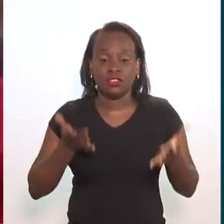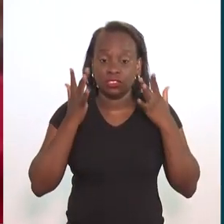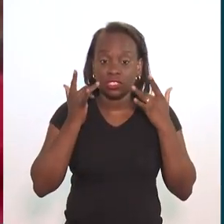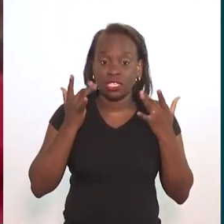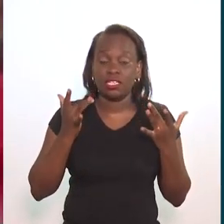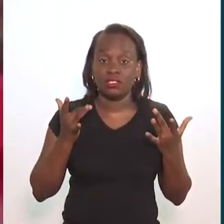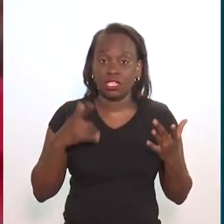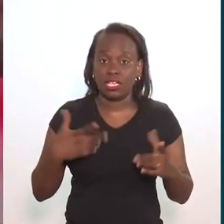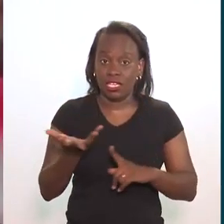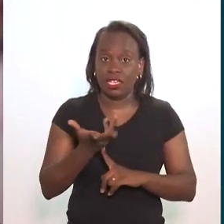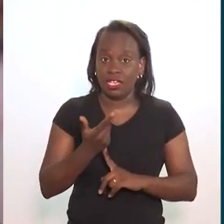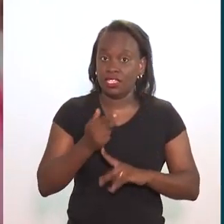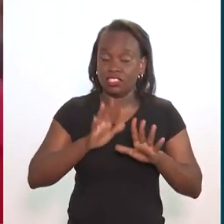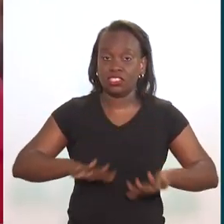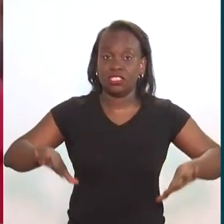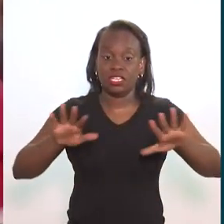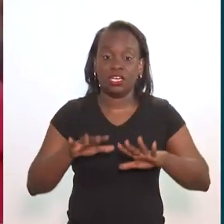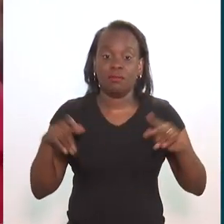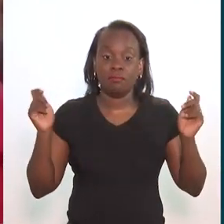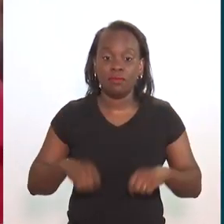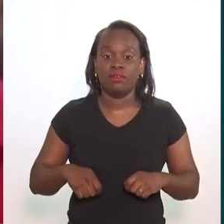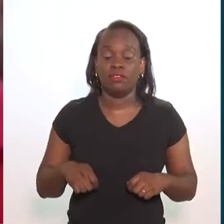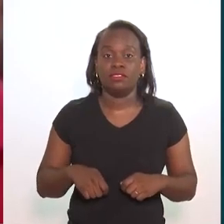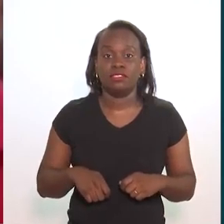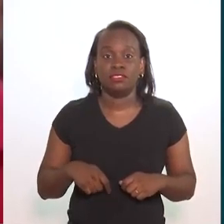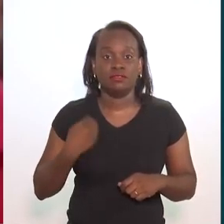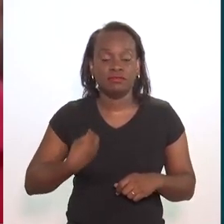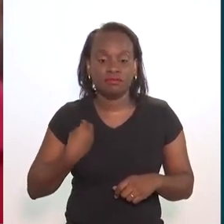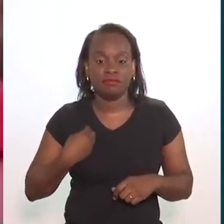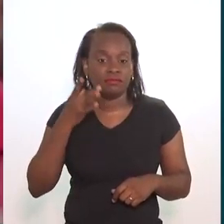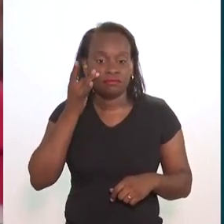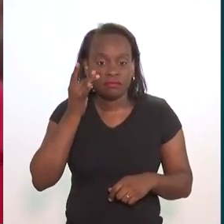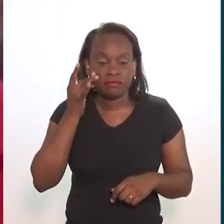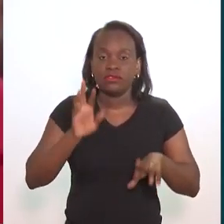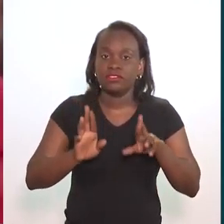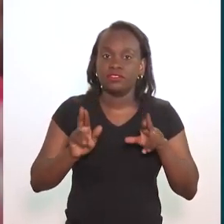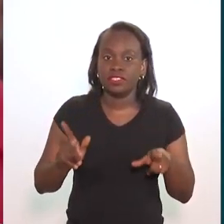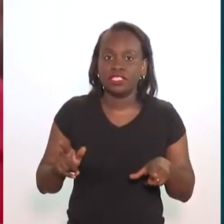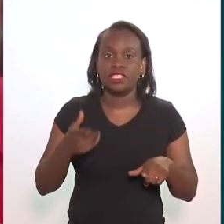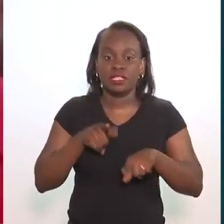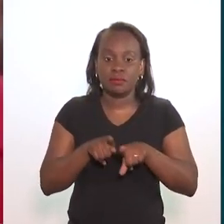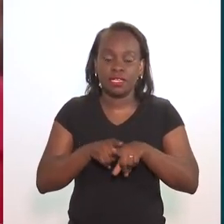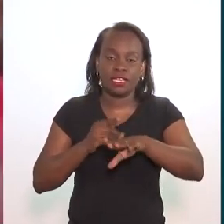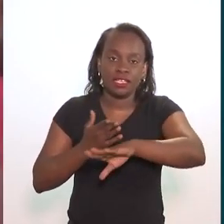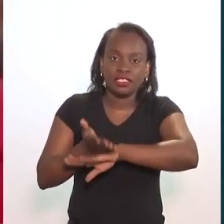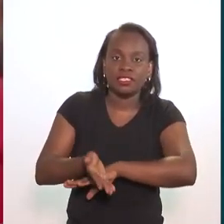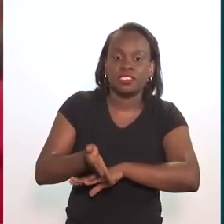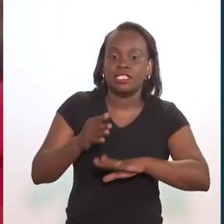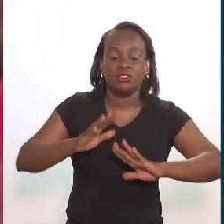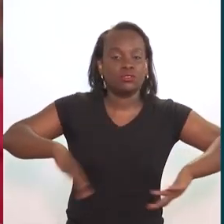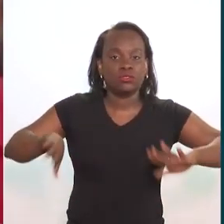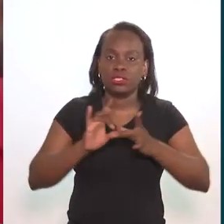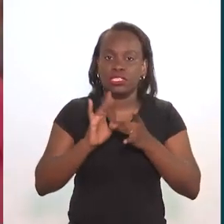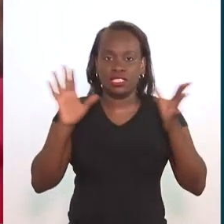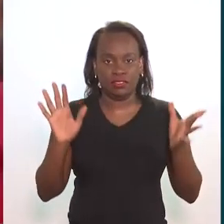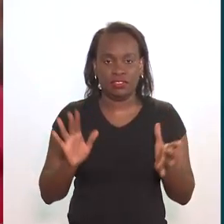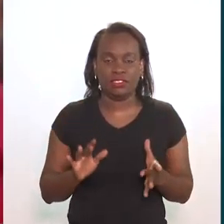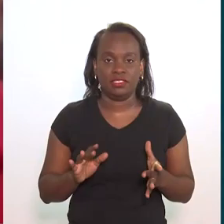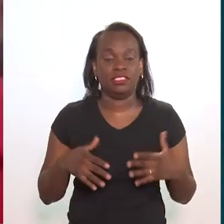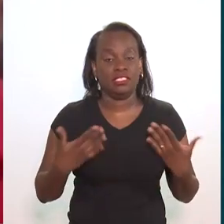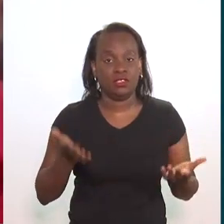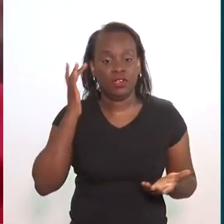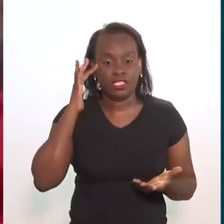E o teatro e a arte, no geral, né, podendo ser vivenciada, experienciada e acessada por